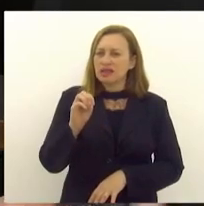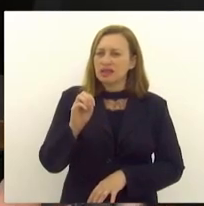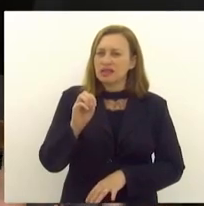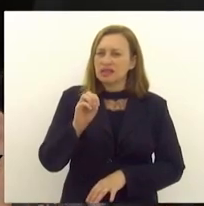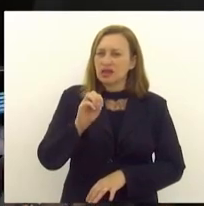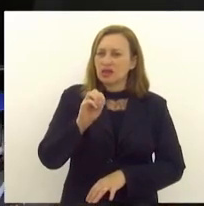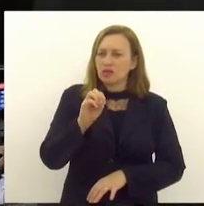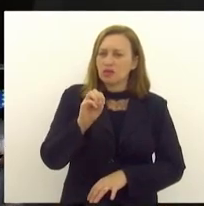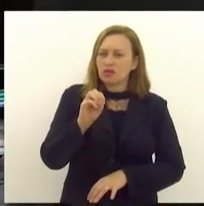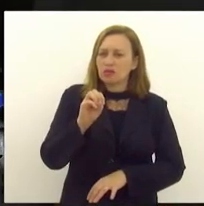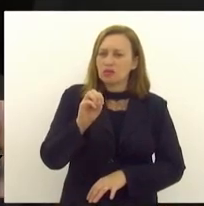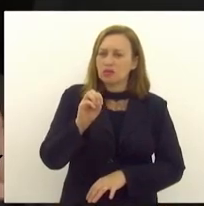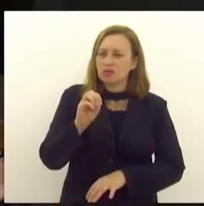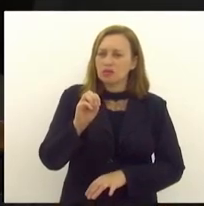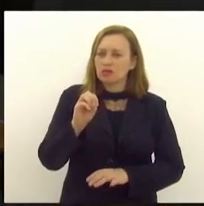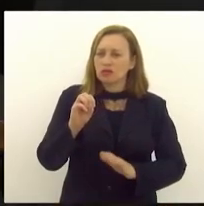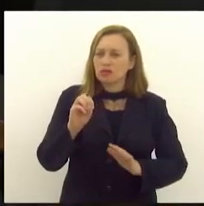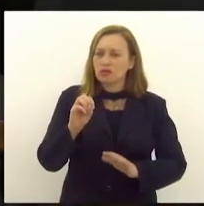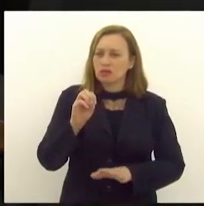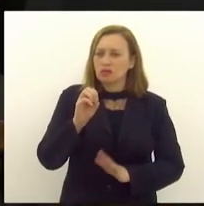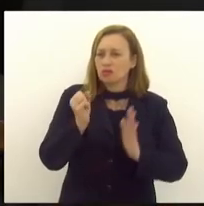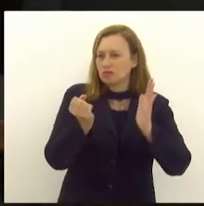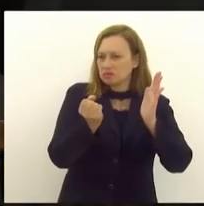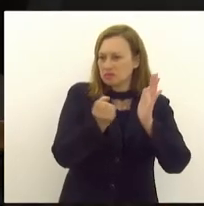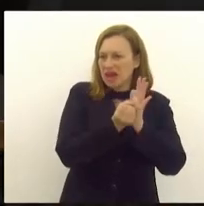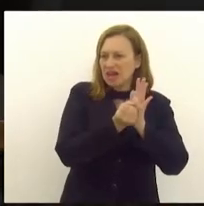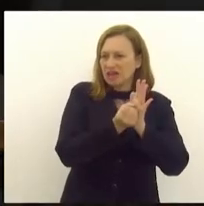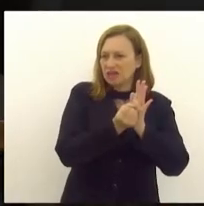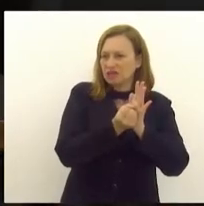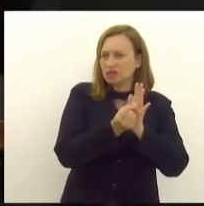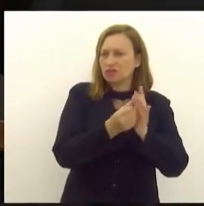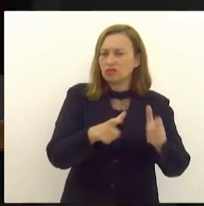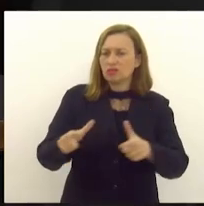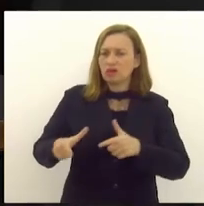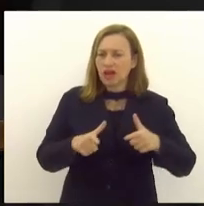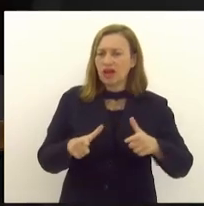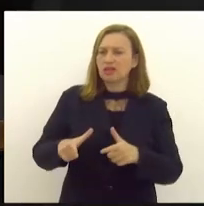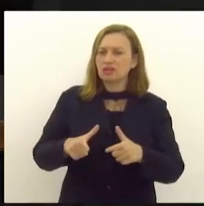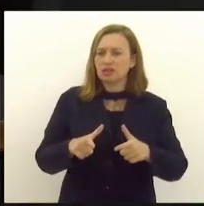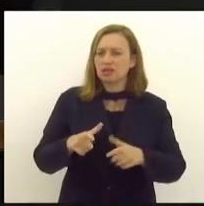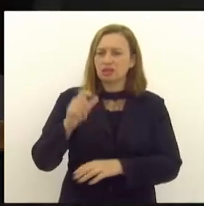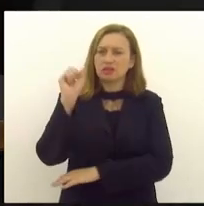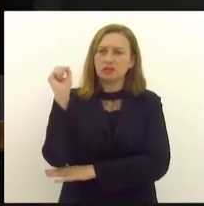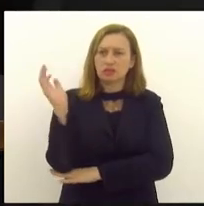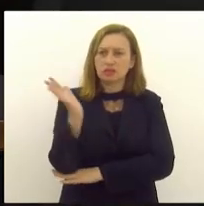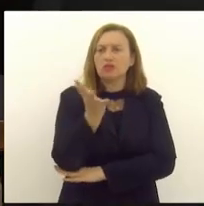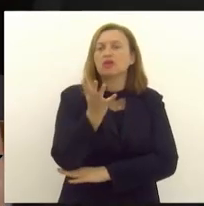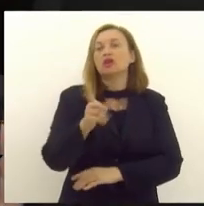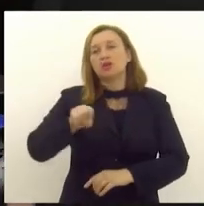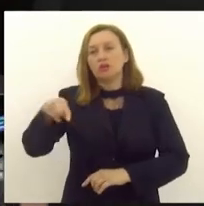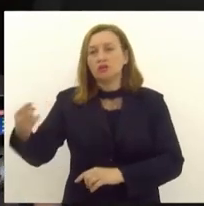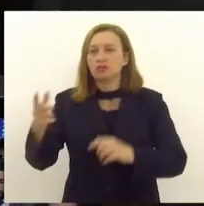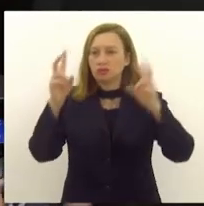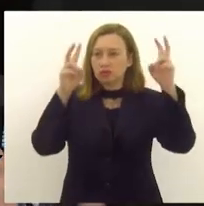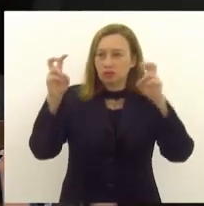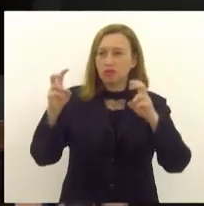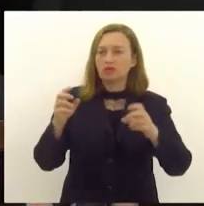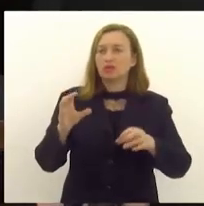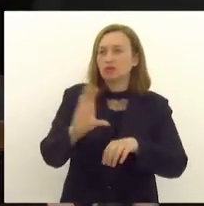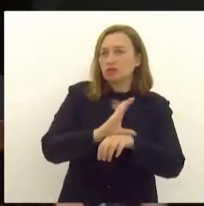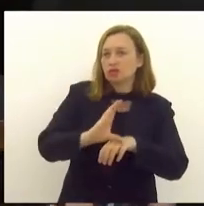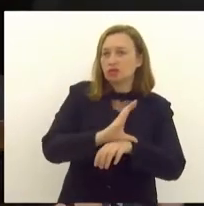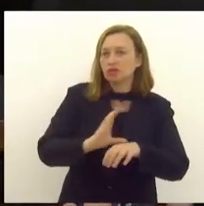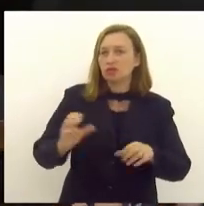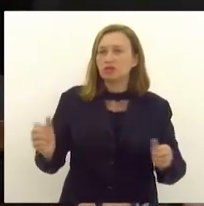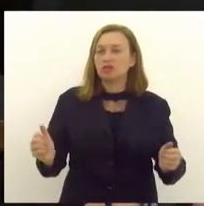no estado do Rio de Janeiro e da outras providências pareceres das comissões constituições de Justiça pela constitucionalidade